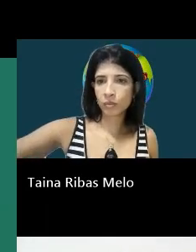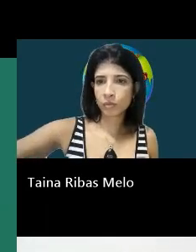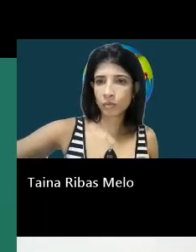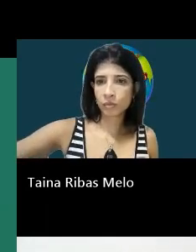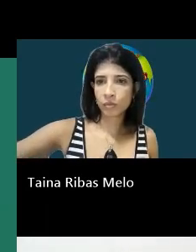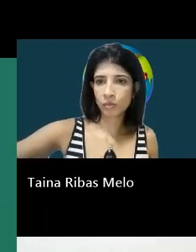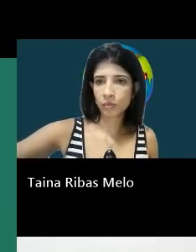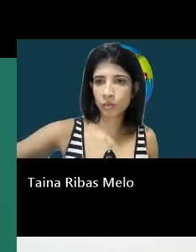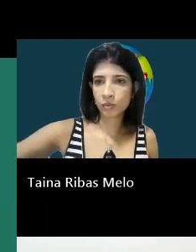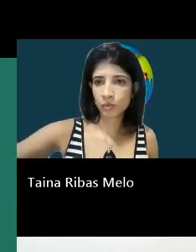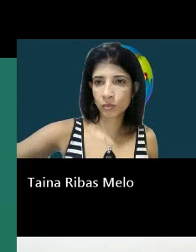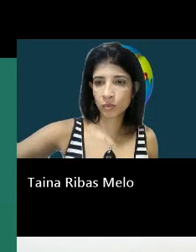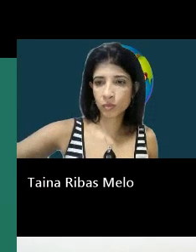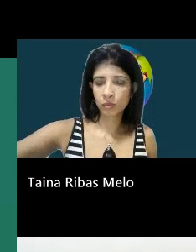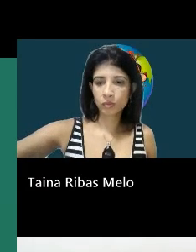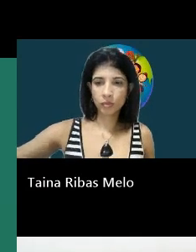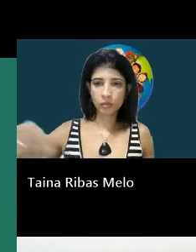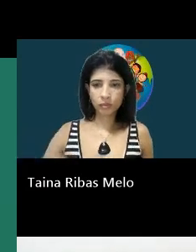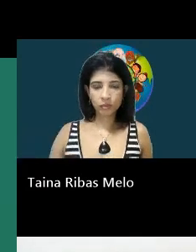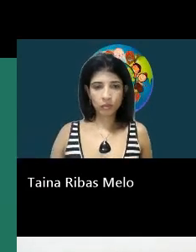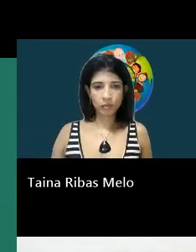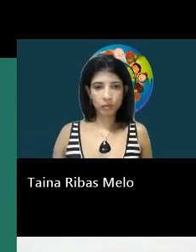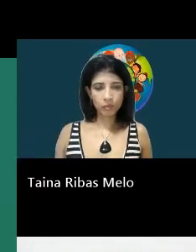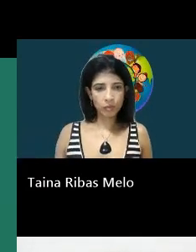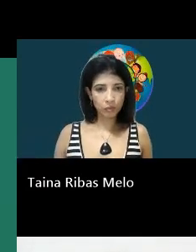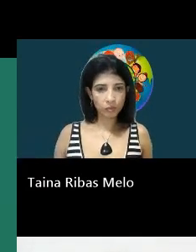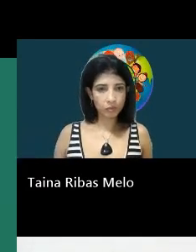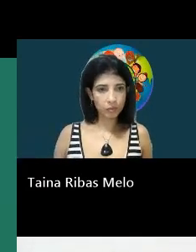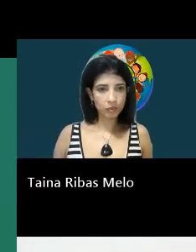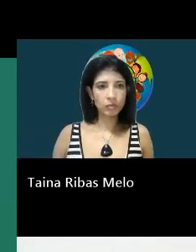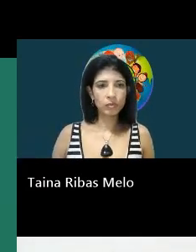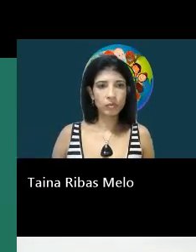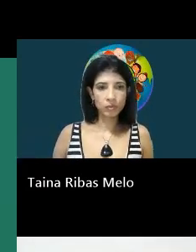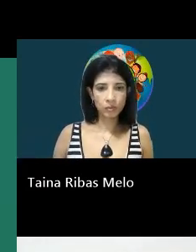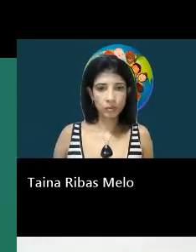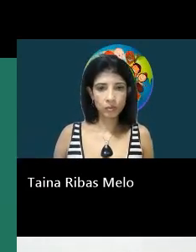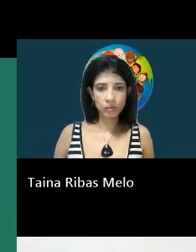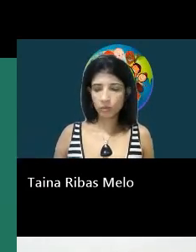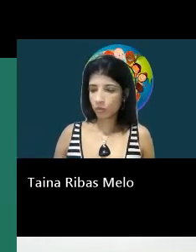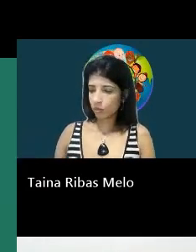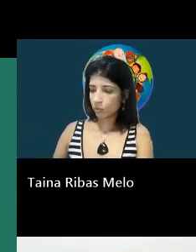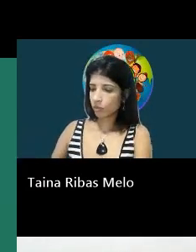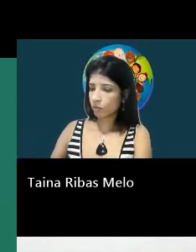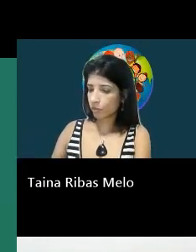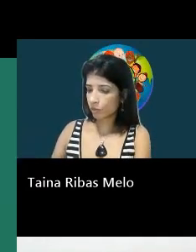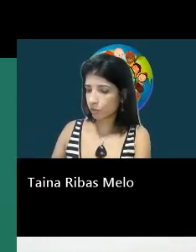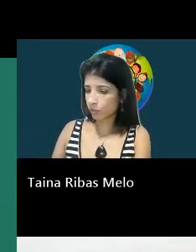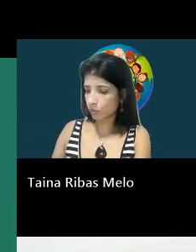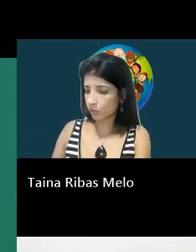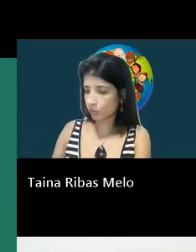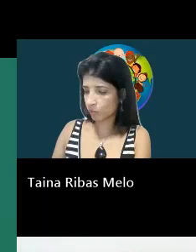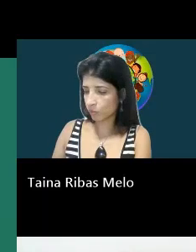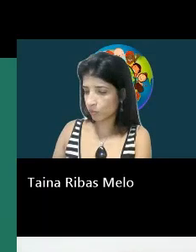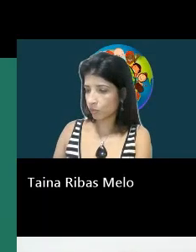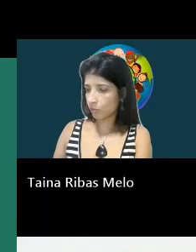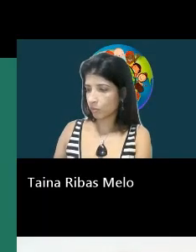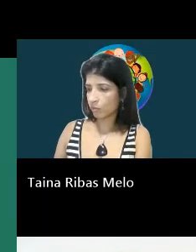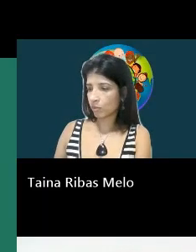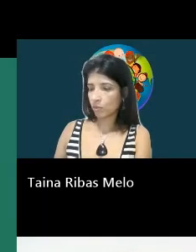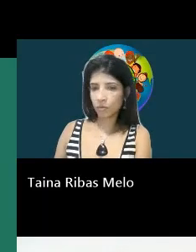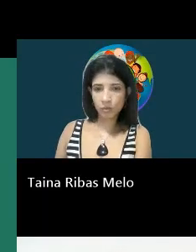a mãe e o bebê no período pós-parto. Sobre a estrutura e pontuação. O instrumento original ele é composto por